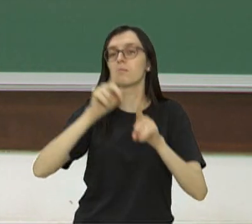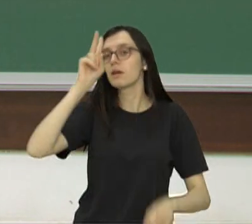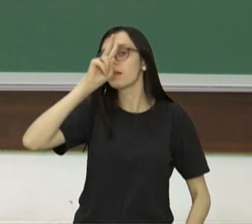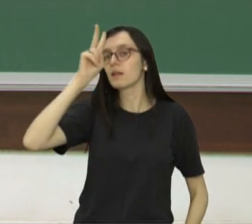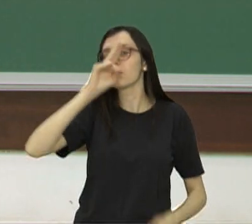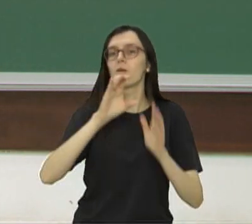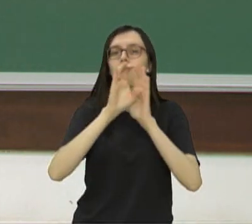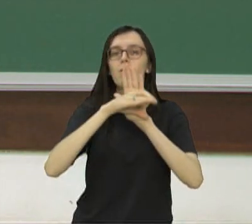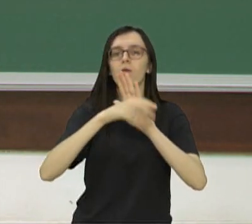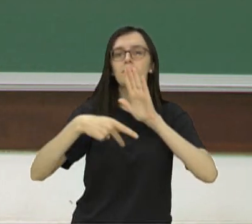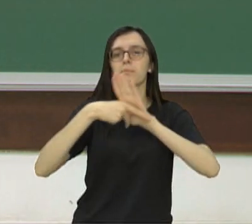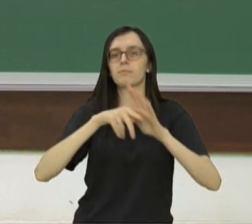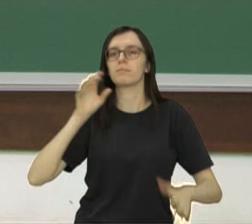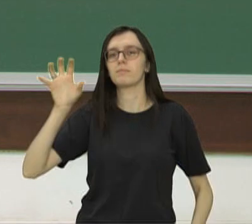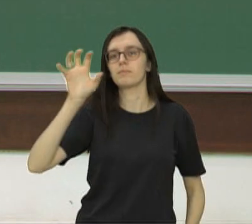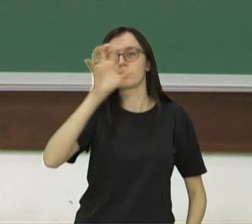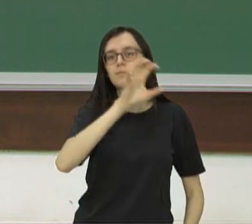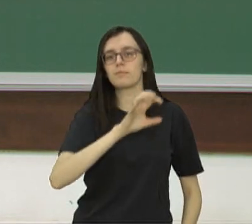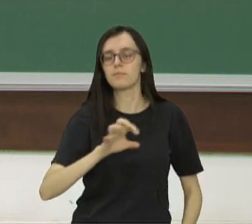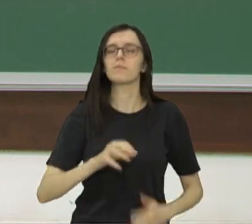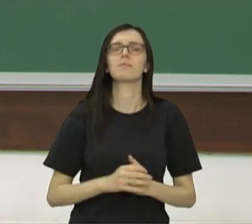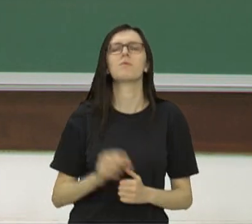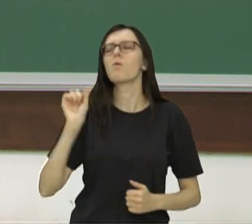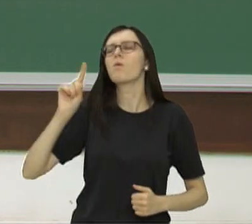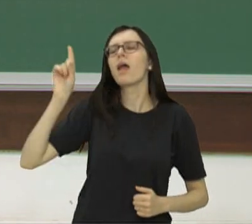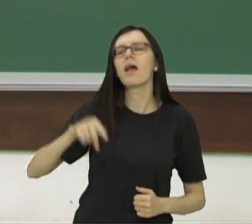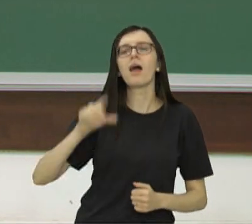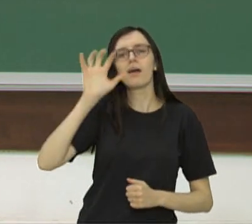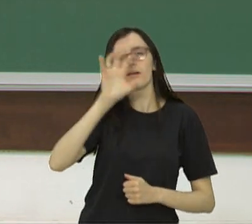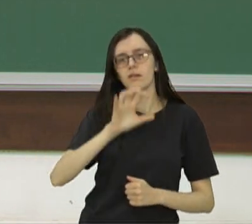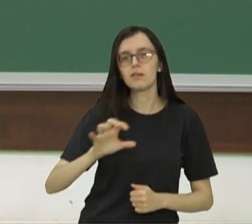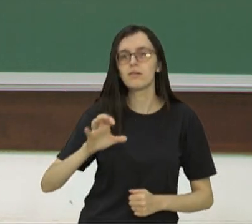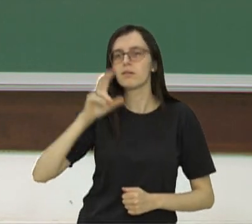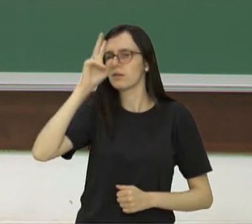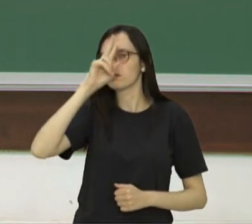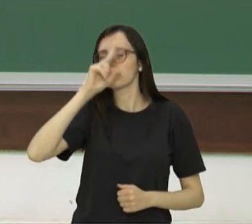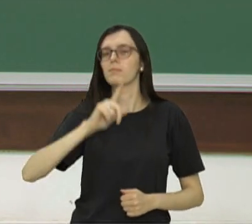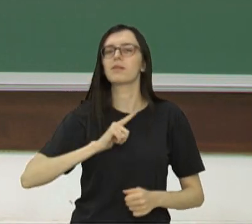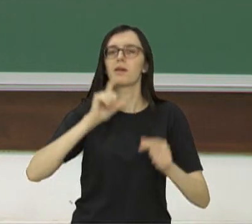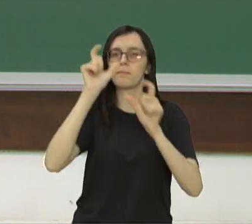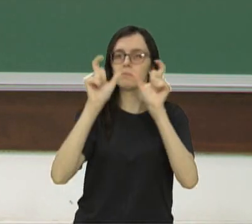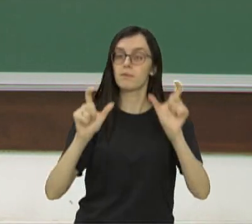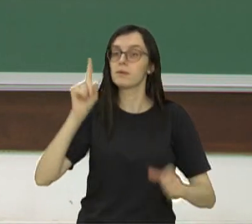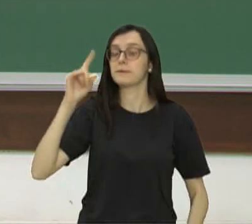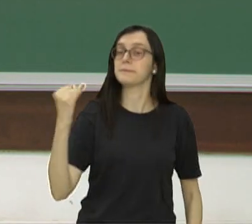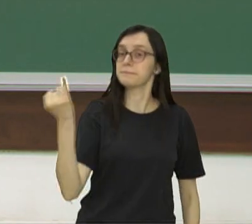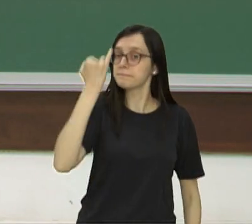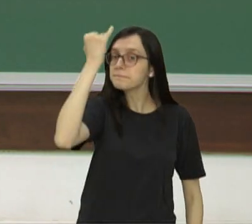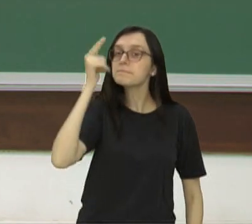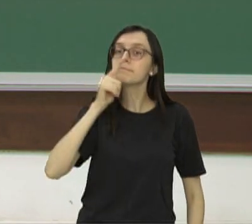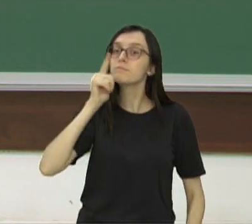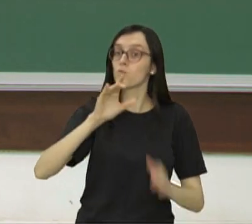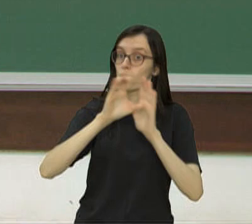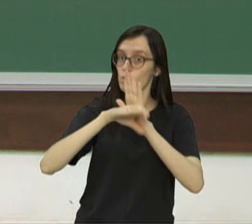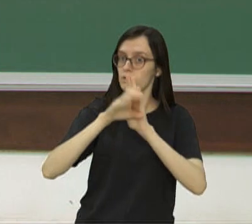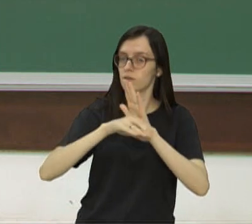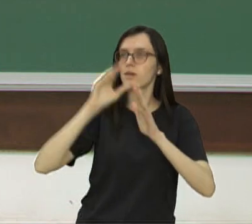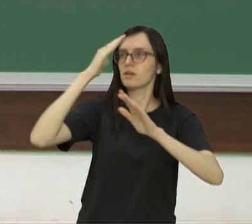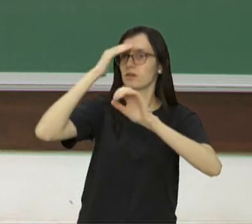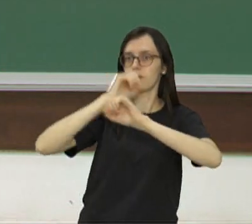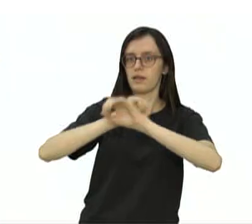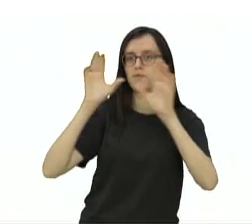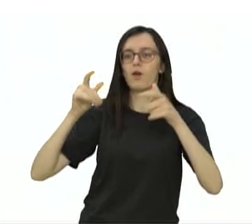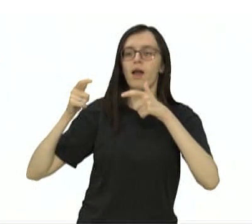de regionalização. Então, o que é regionalização? Lembra lá que tem palavrinhas importantes para conceituarmos.